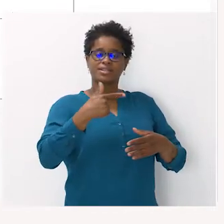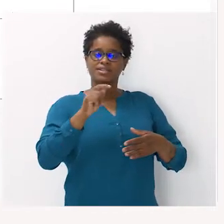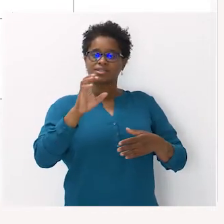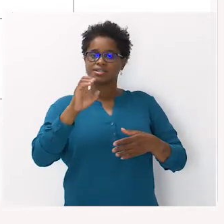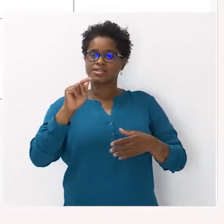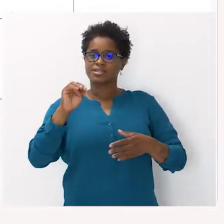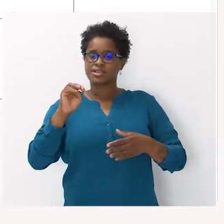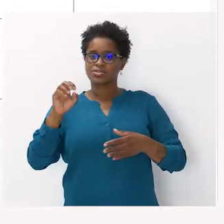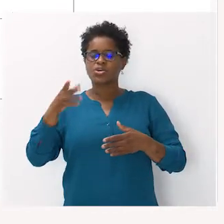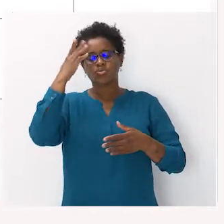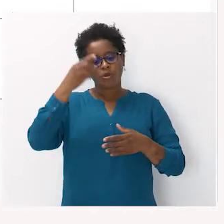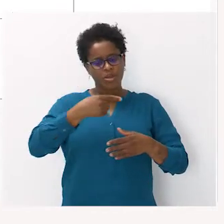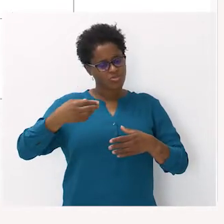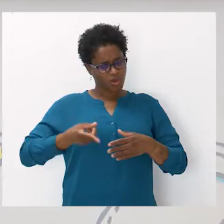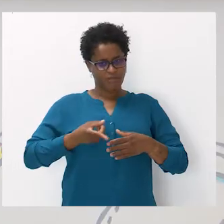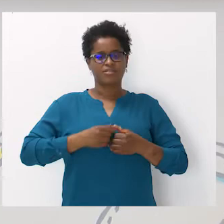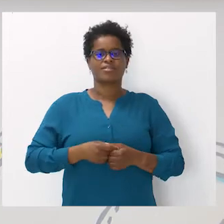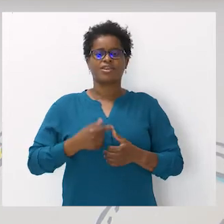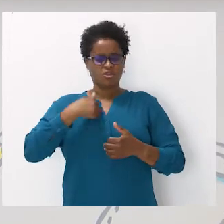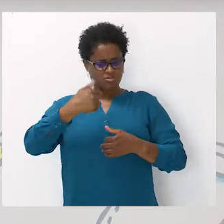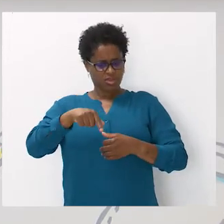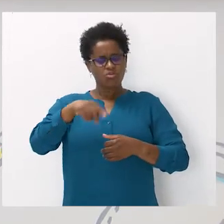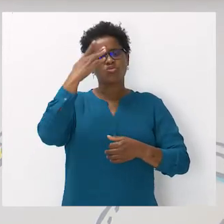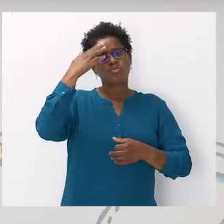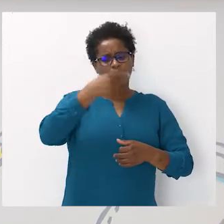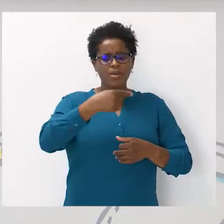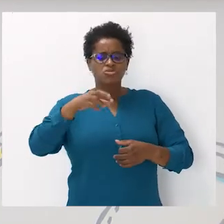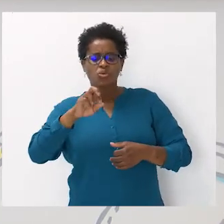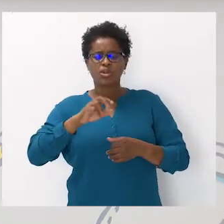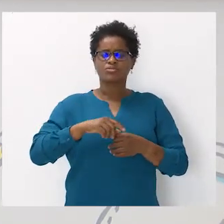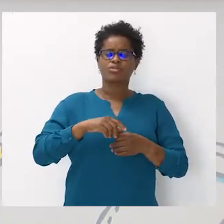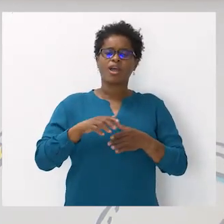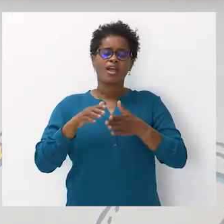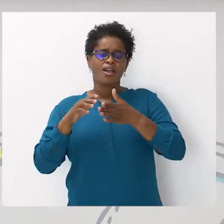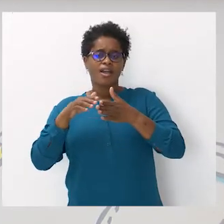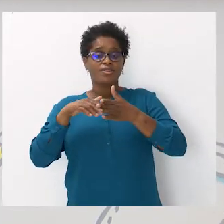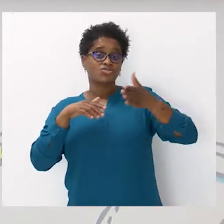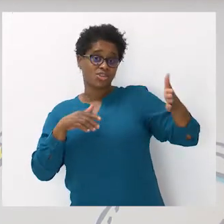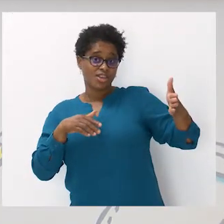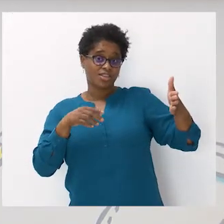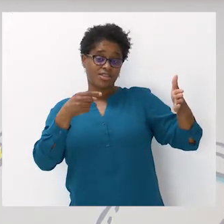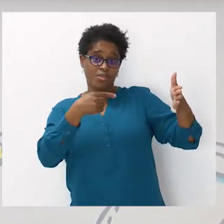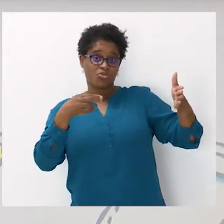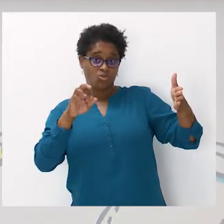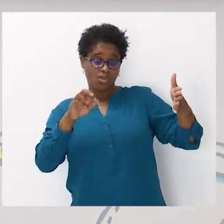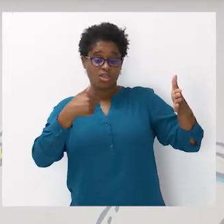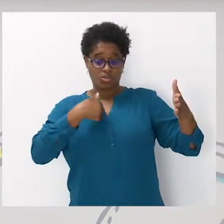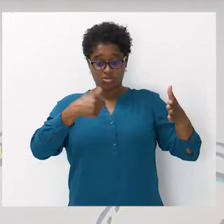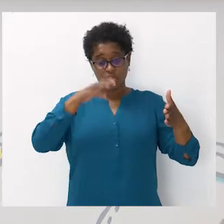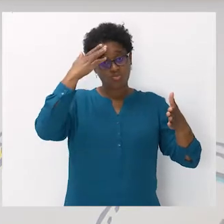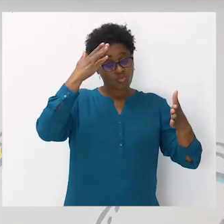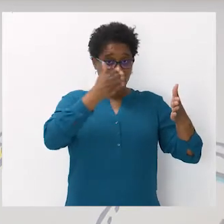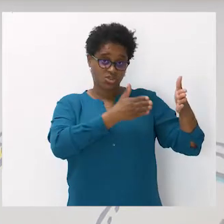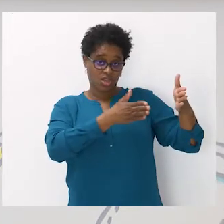O antecessor é o número menos 9. Eu tenho o número menos 8. À esquerda de menos 8 eu tenho o número